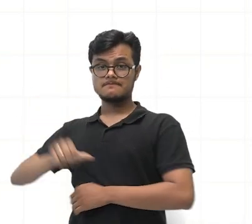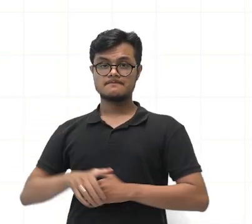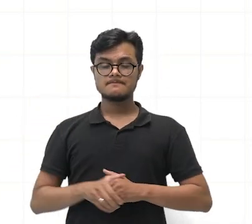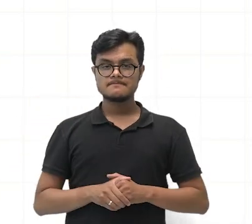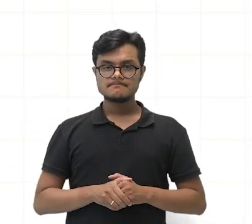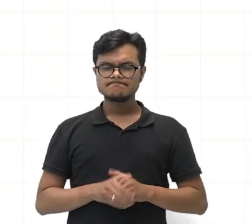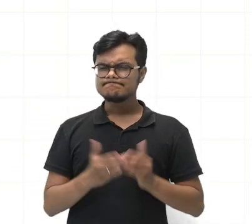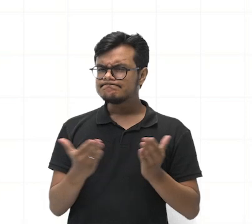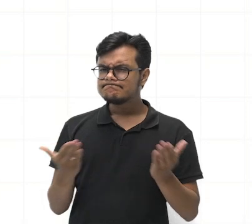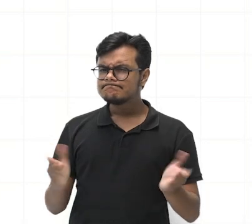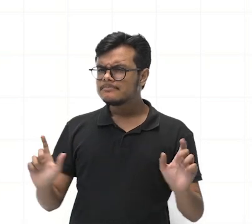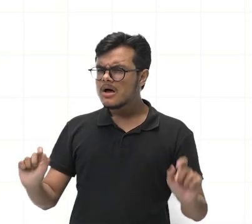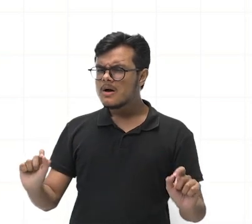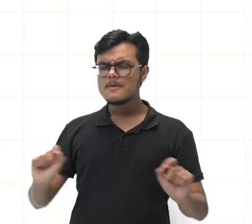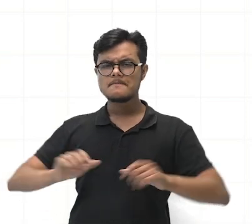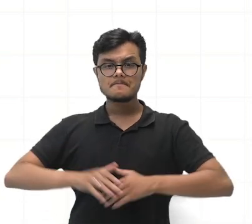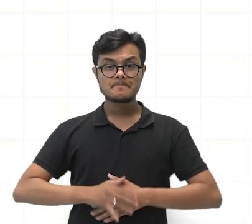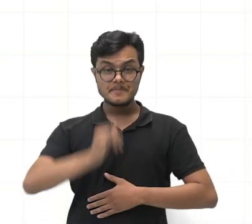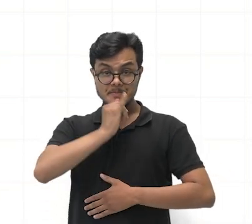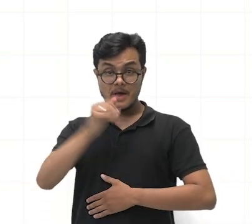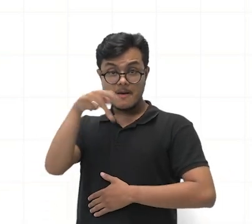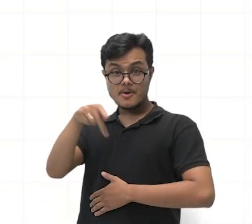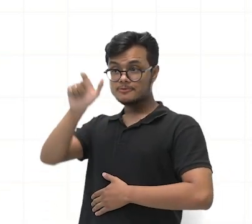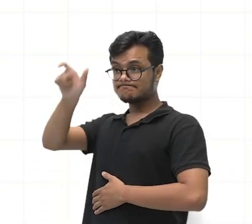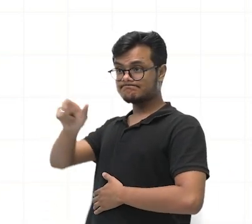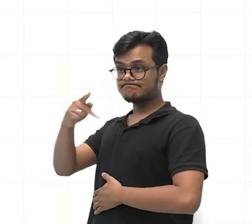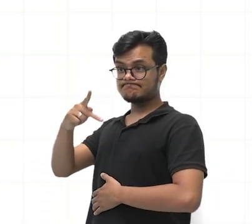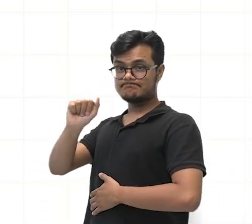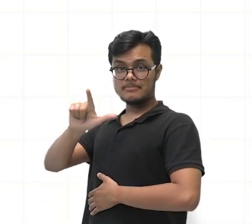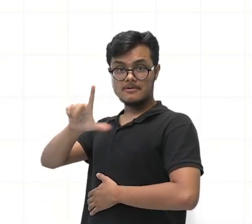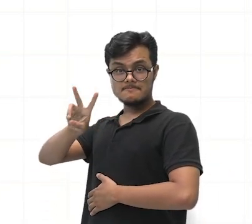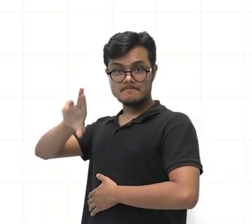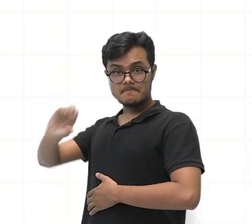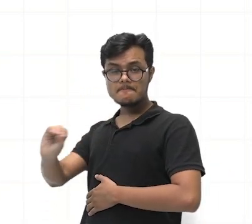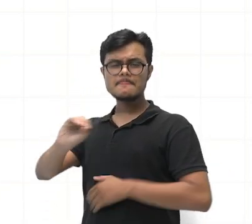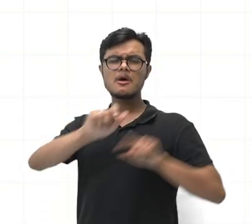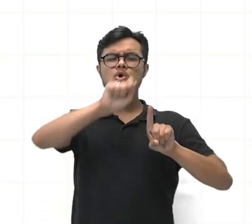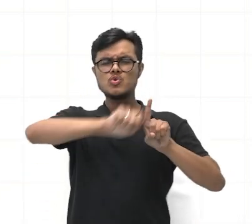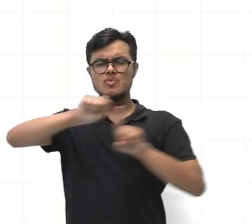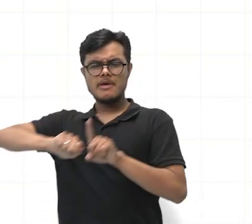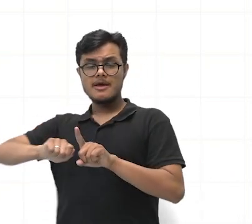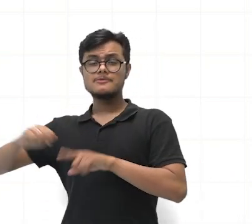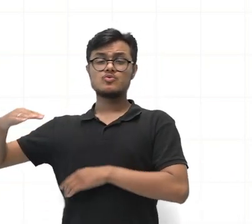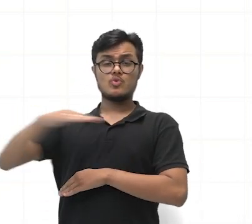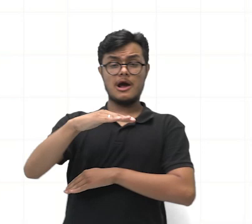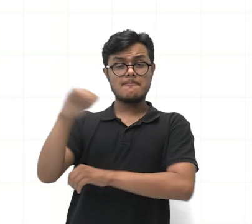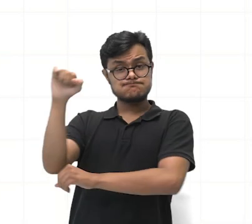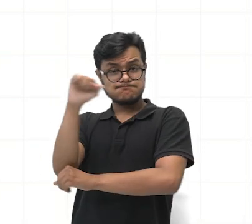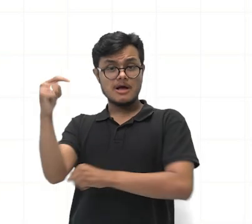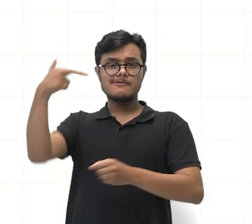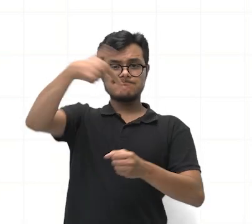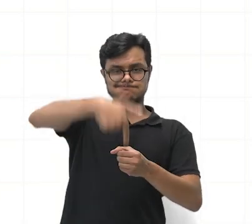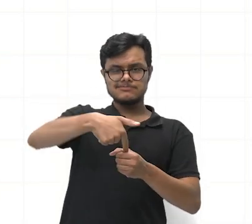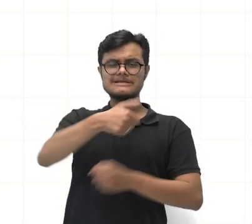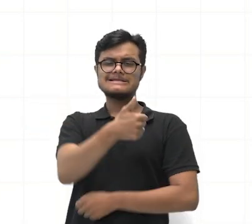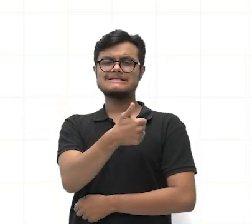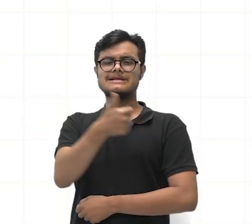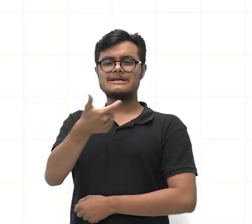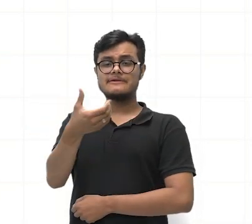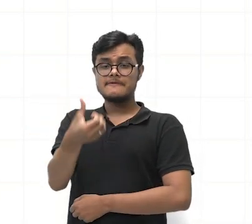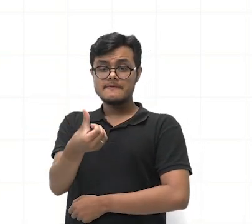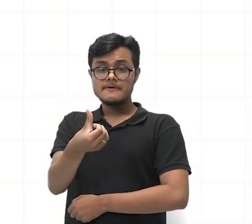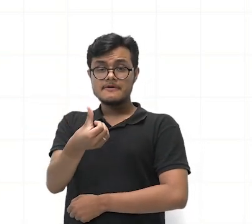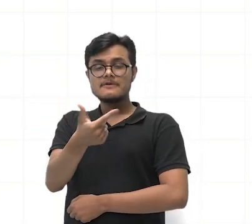litros,5. Quer dizer, então, né, que o professor Paulo, ao longo desse mês, ele gastou aí